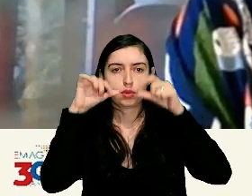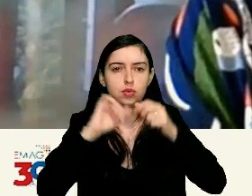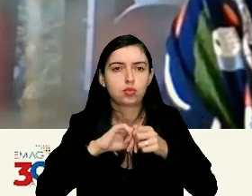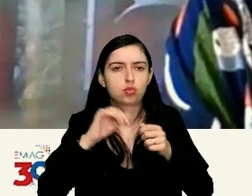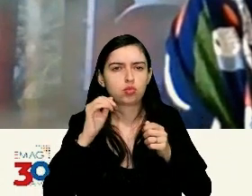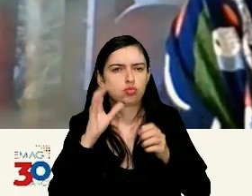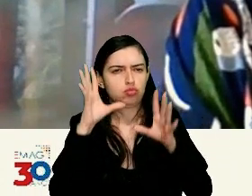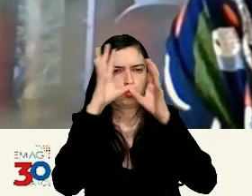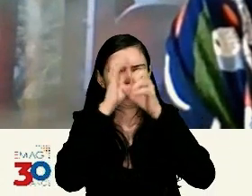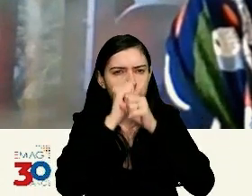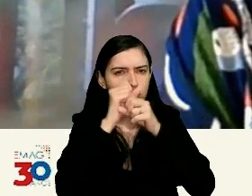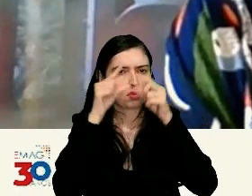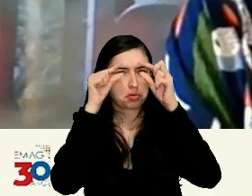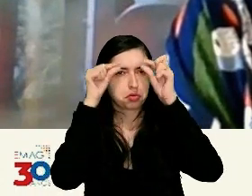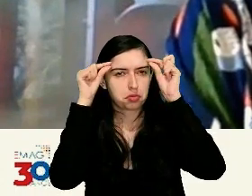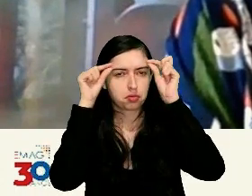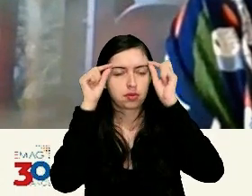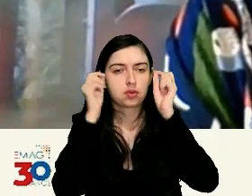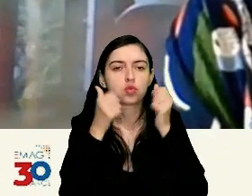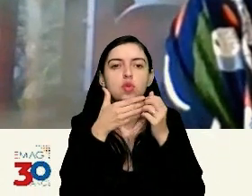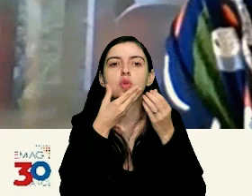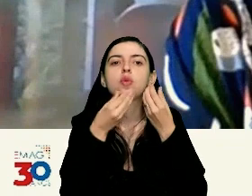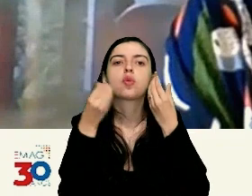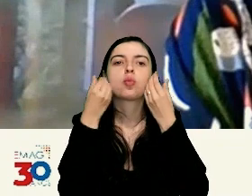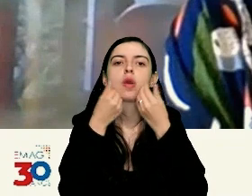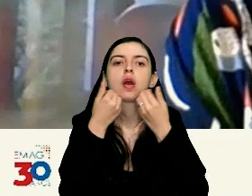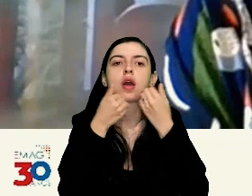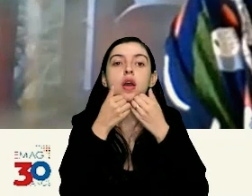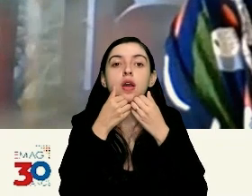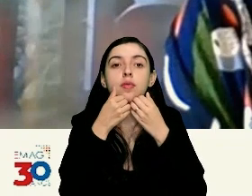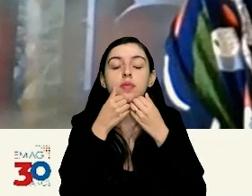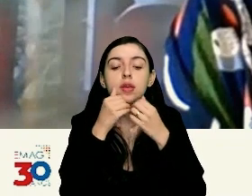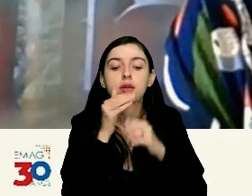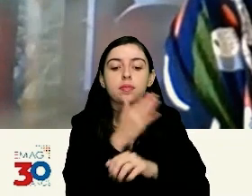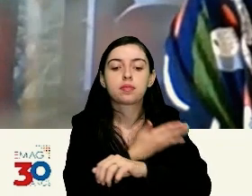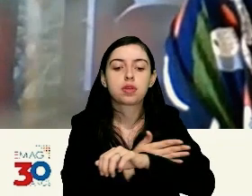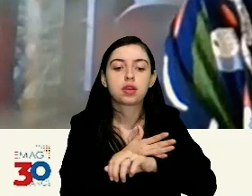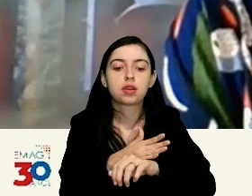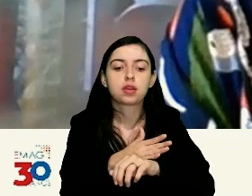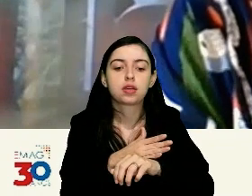Tenho uma barba grisalha e semicalvo.